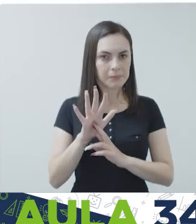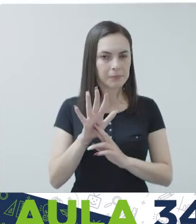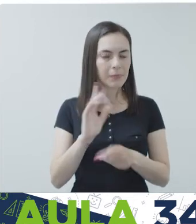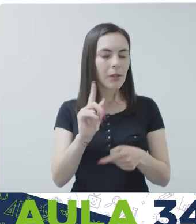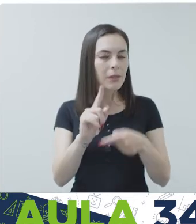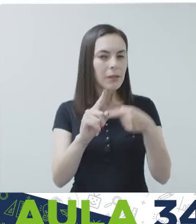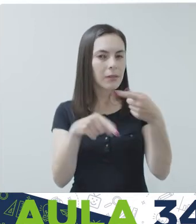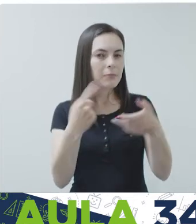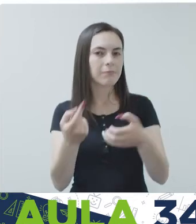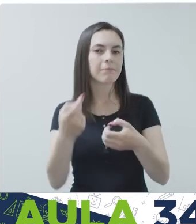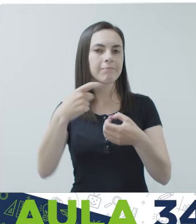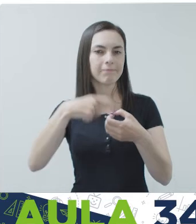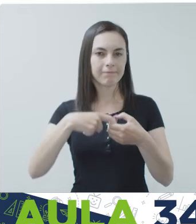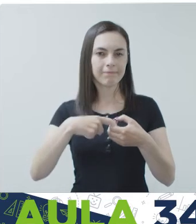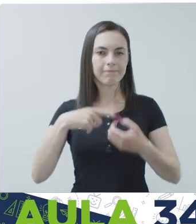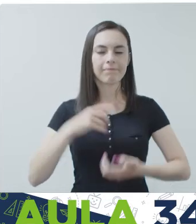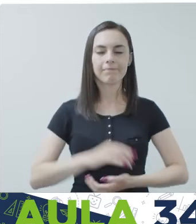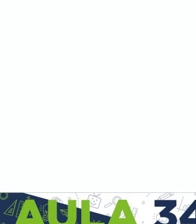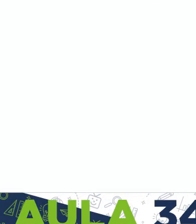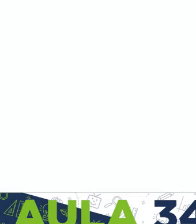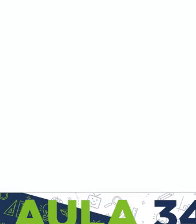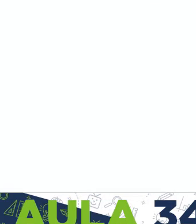nós já voltamos.